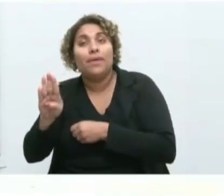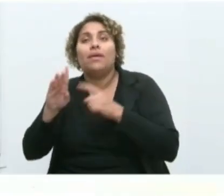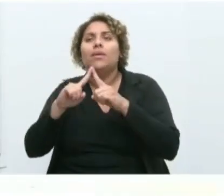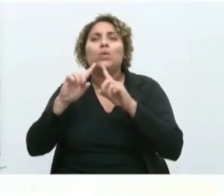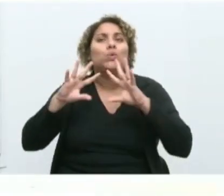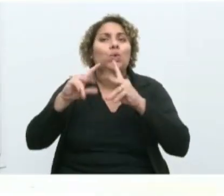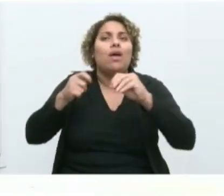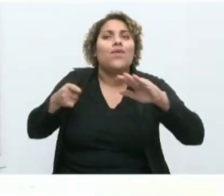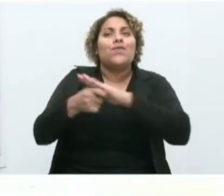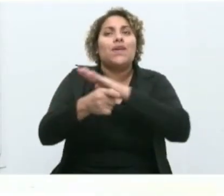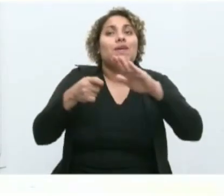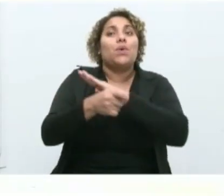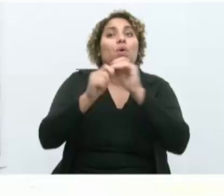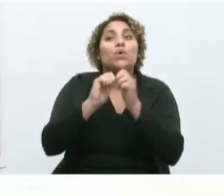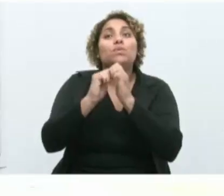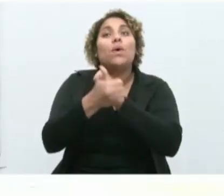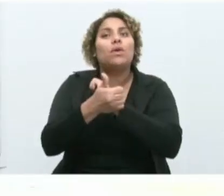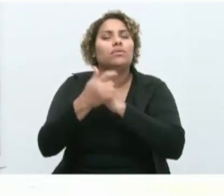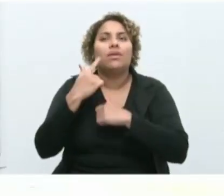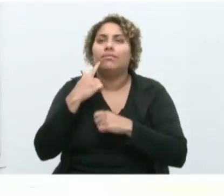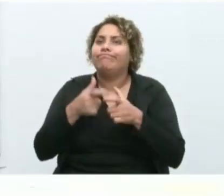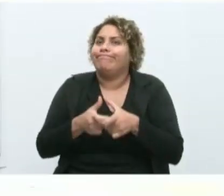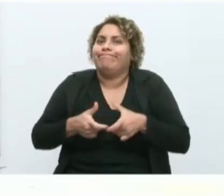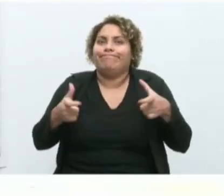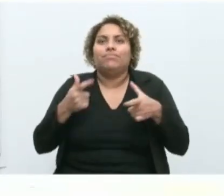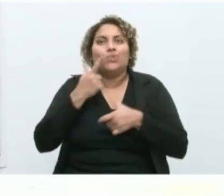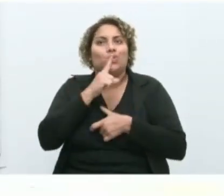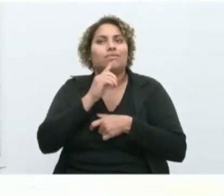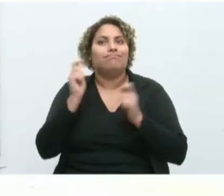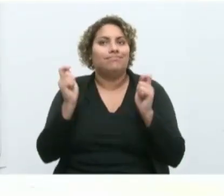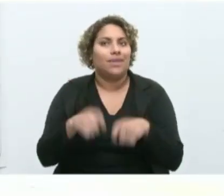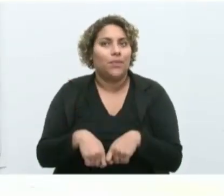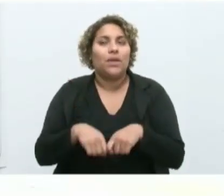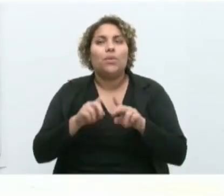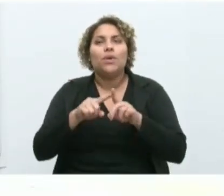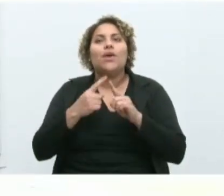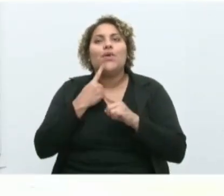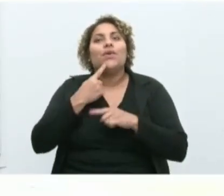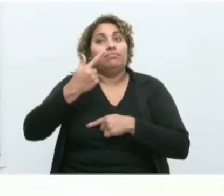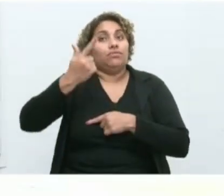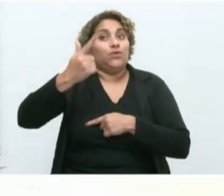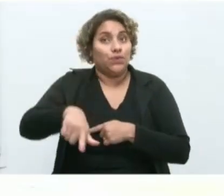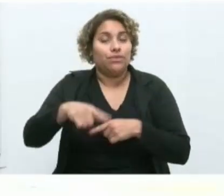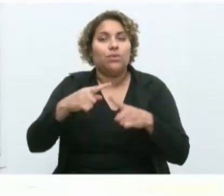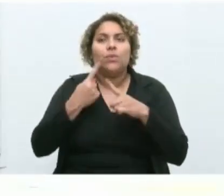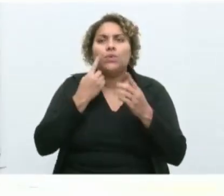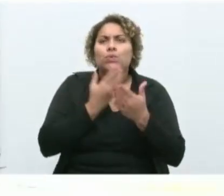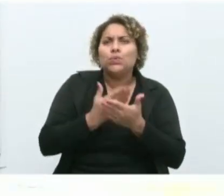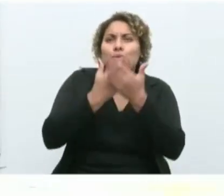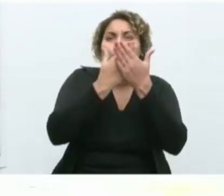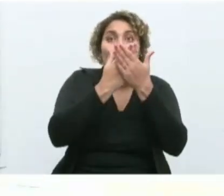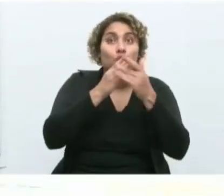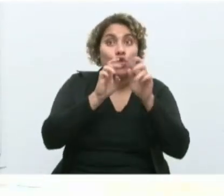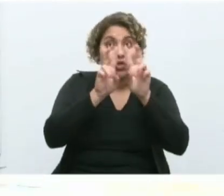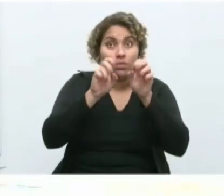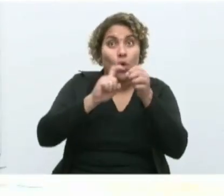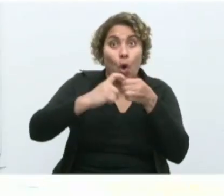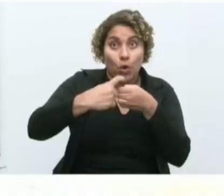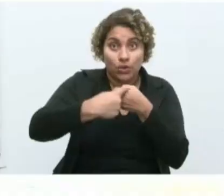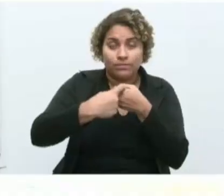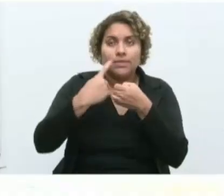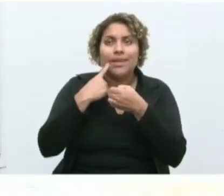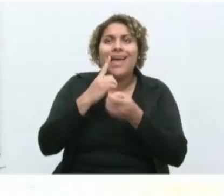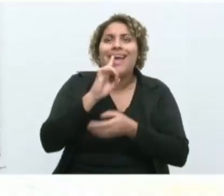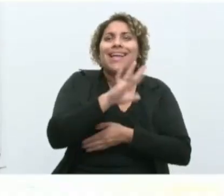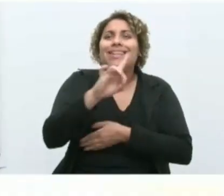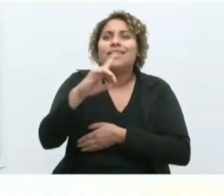uma grande saída. Vou repetir o que você falou, de um estudo que eu tive acesso da ONU, de que cada dólar investido